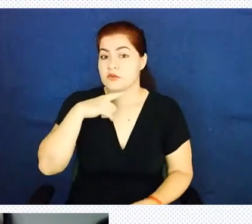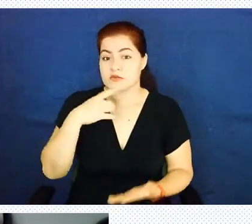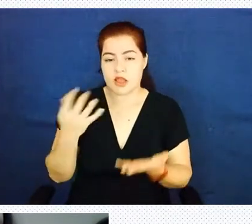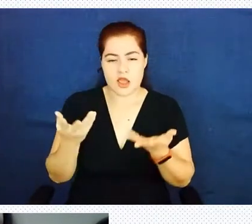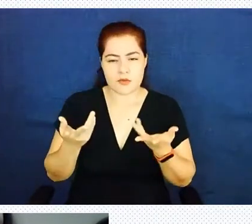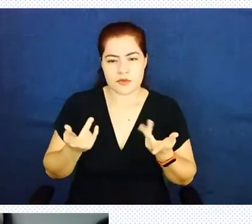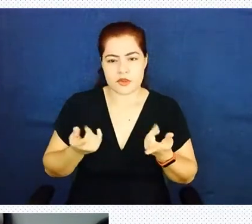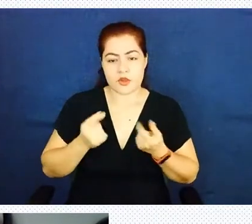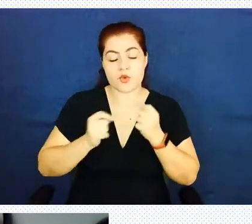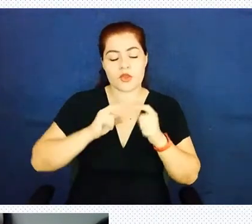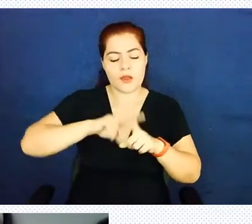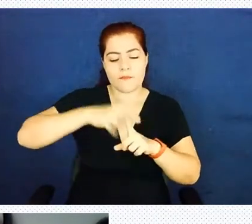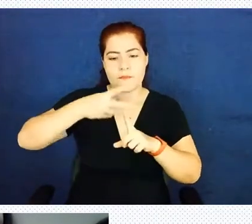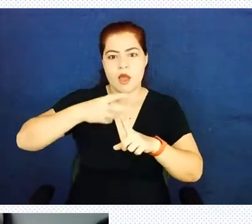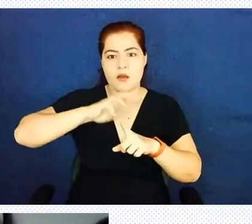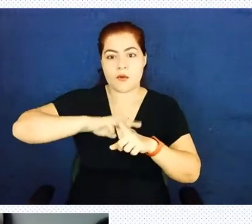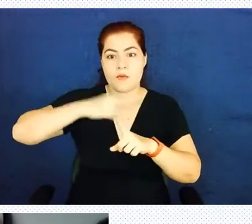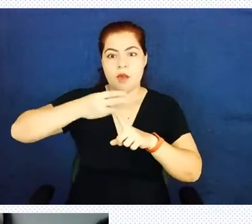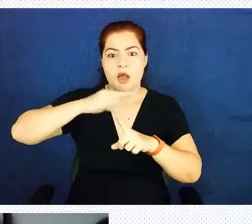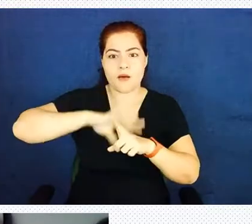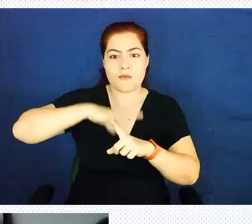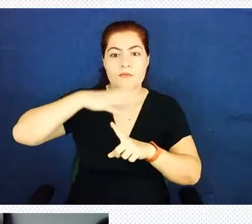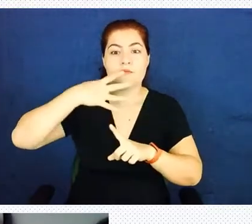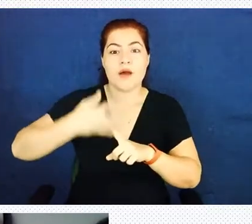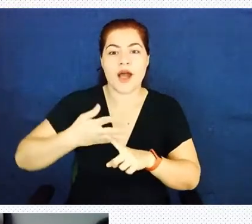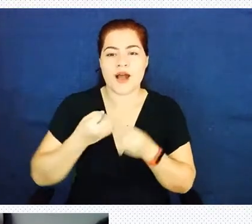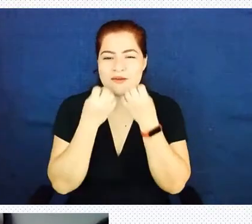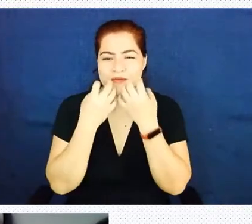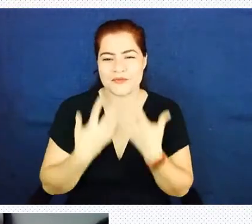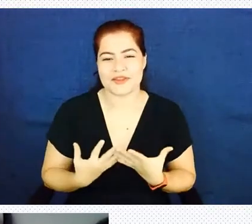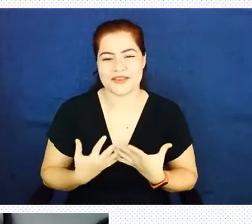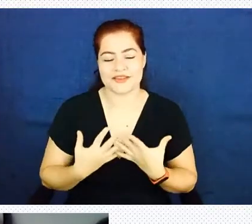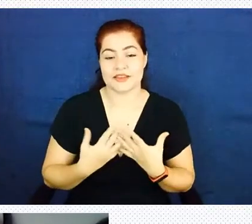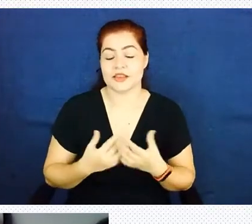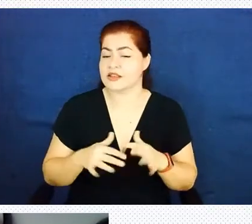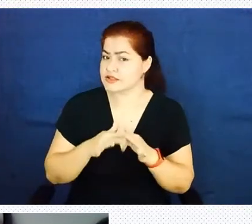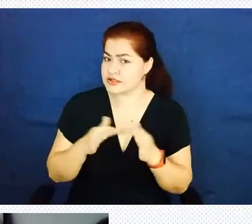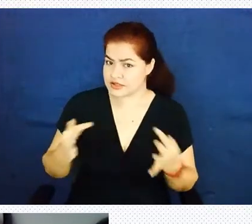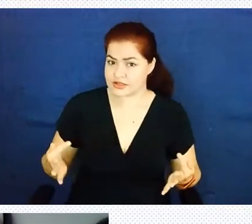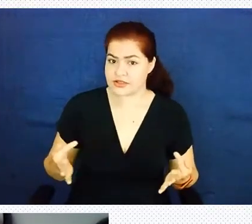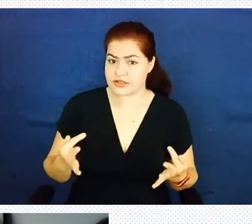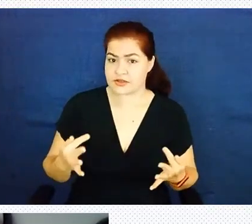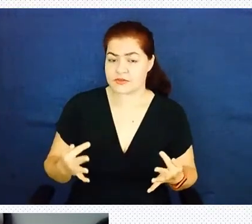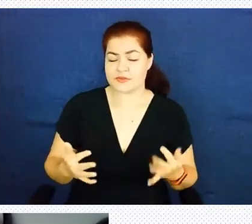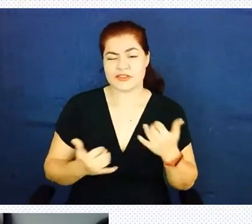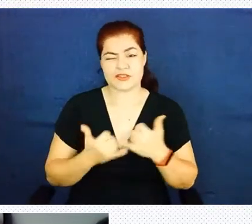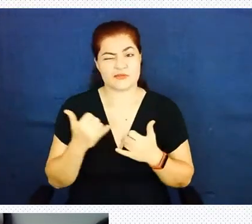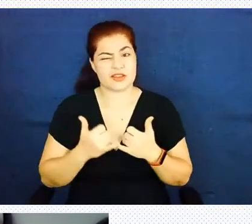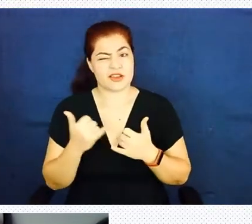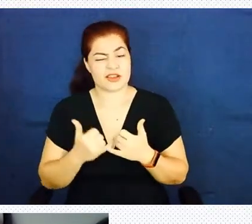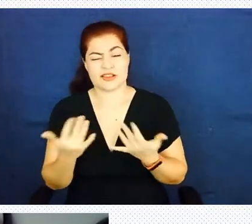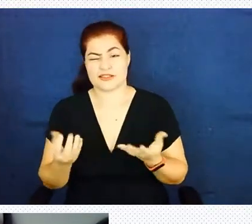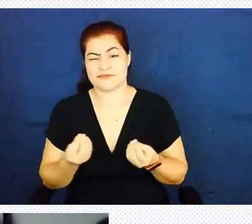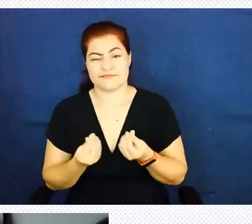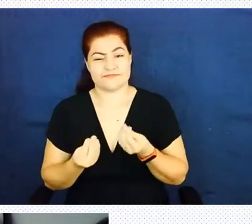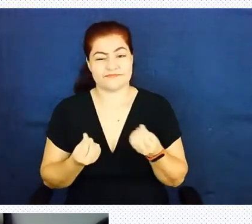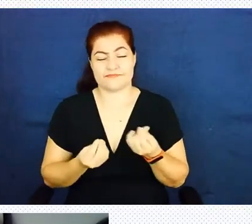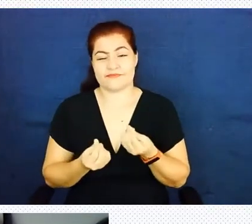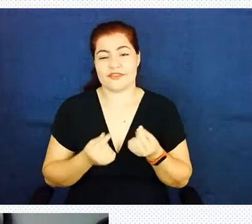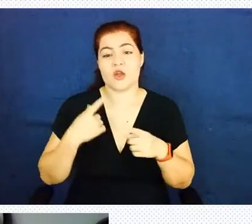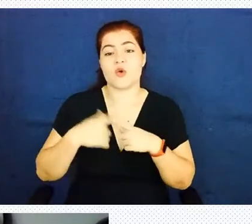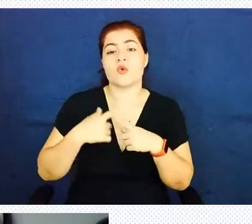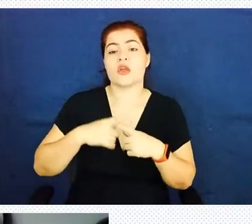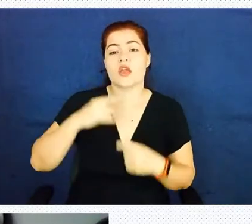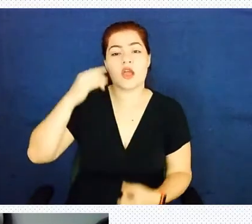de multiplicar o bem de uma forma muito simples e aparentemente singela. E a